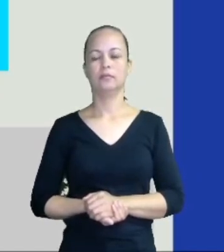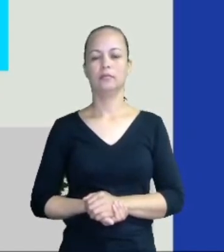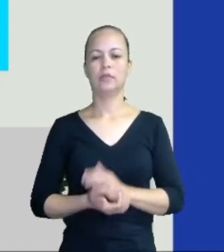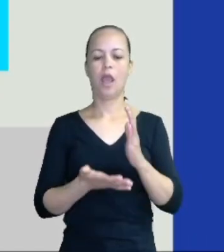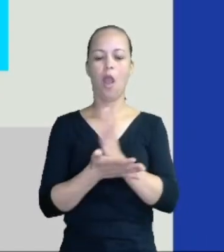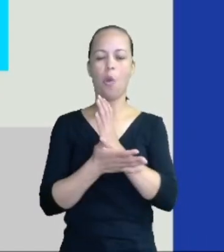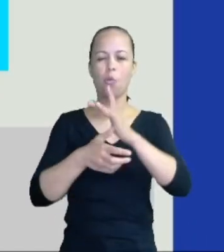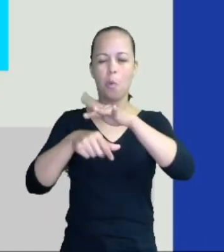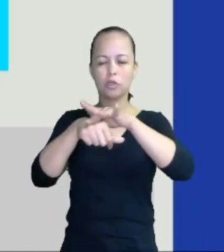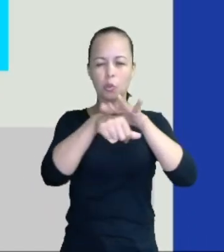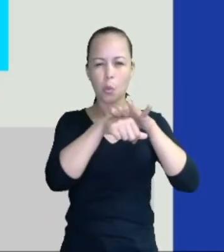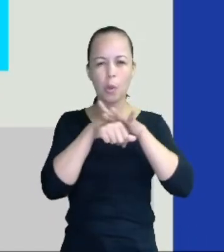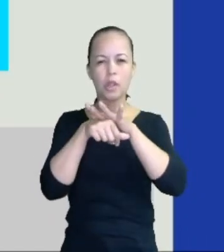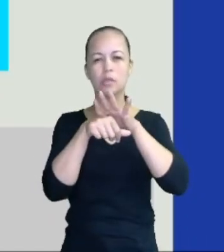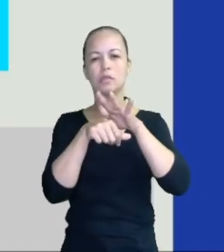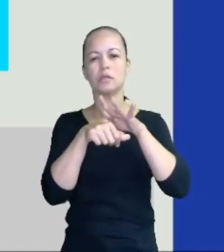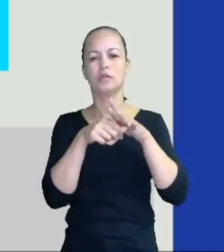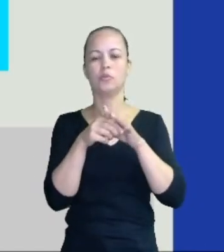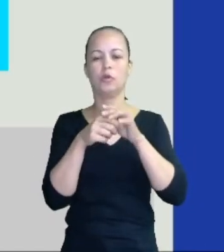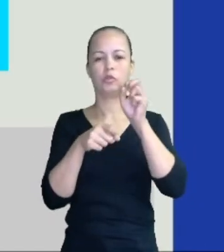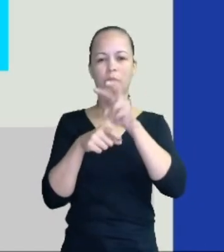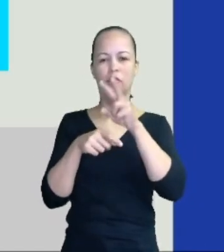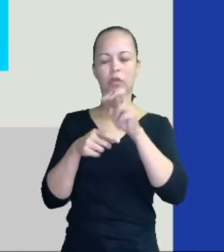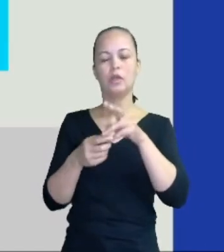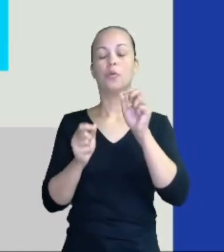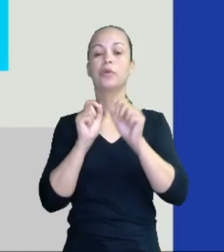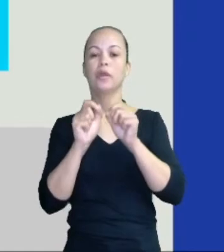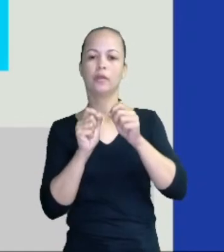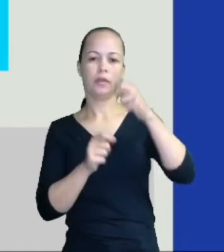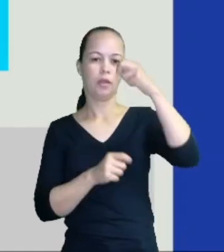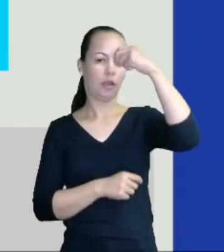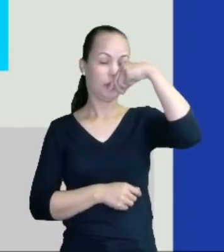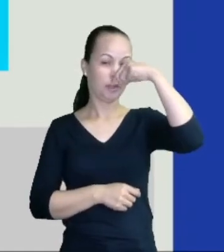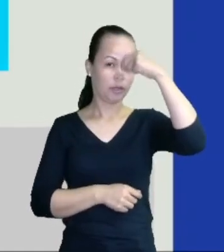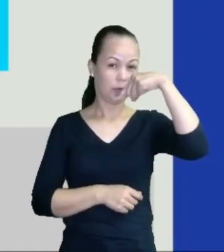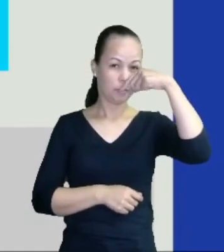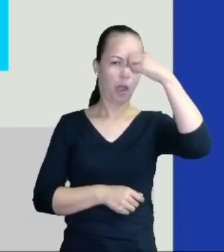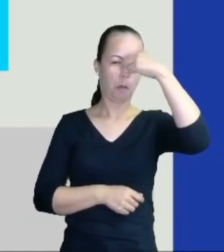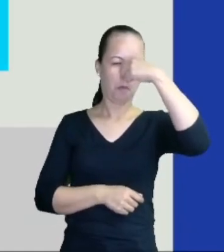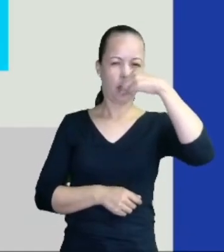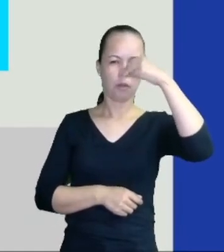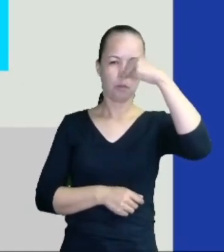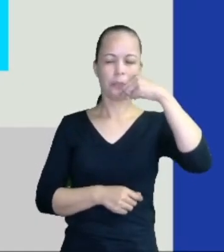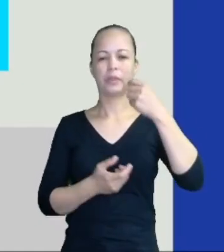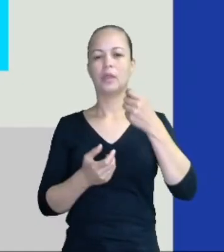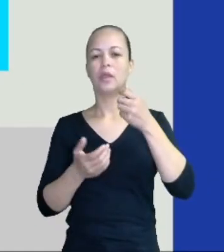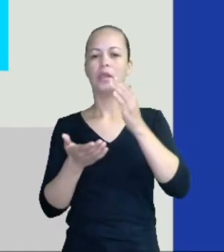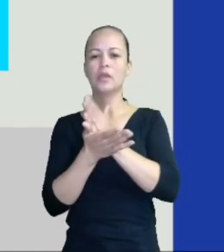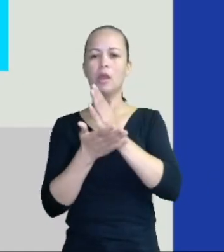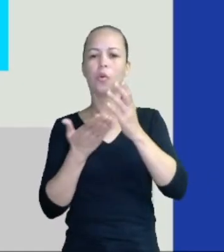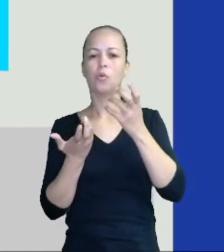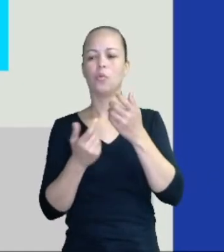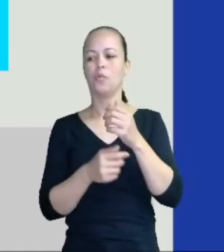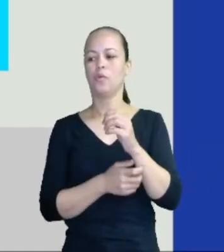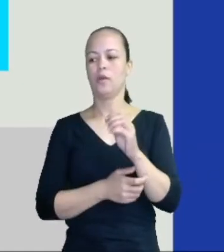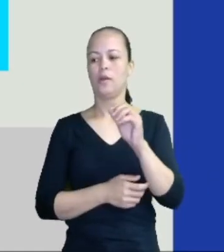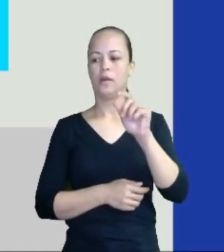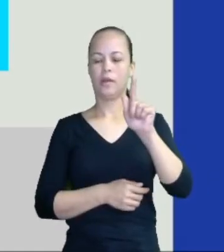Algumas doenças comuns produzidas pelos vírus são a gripe, os resfriados e algumas